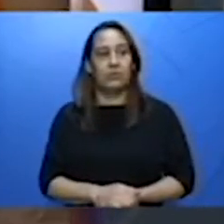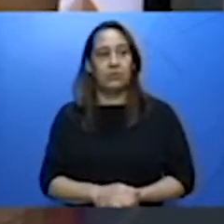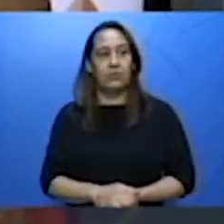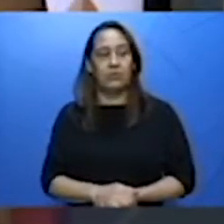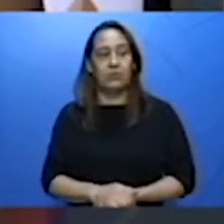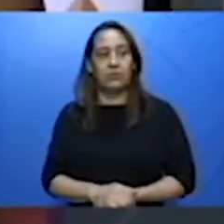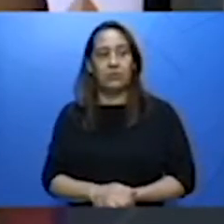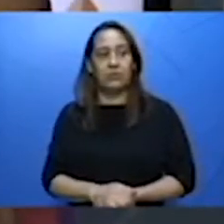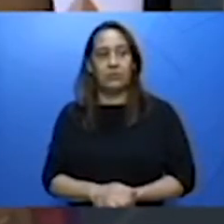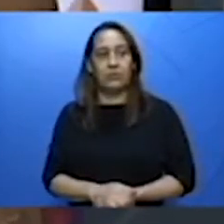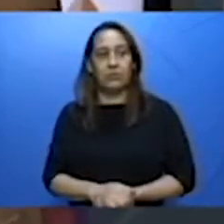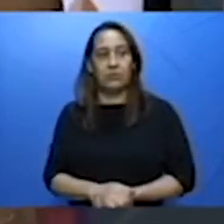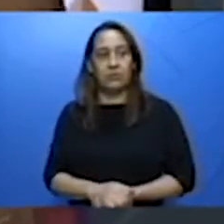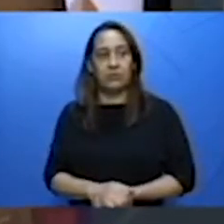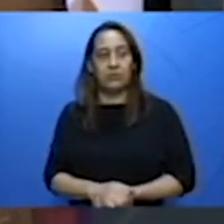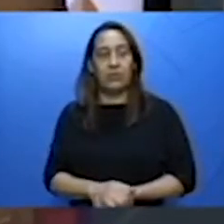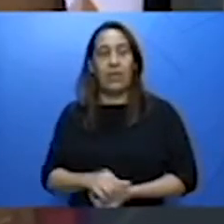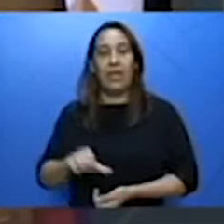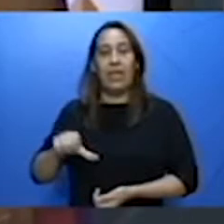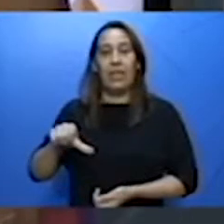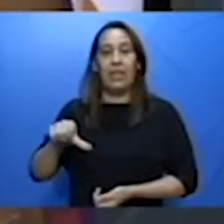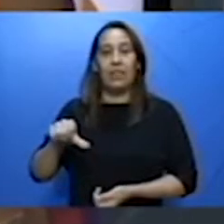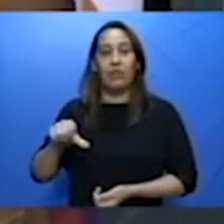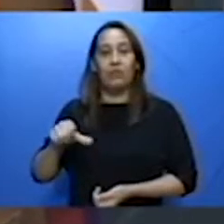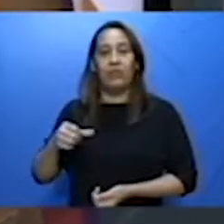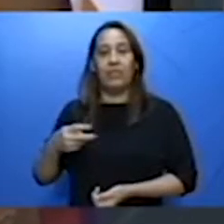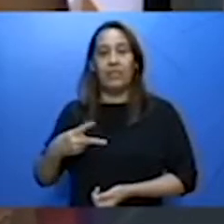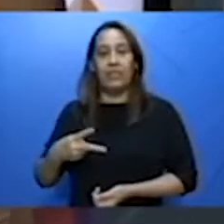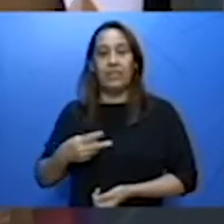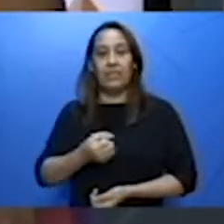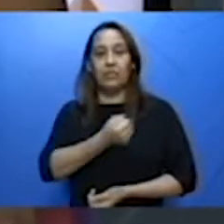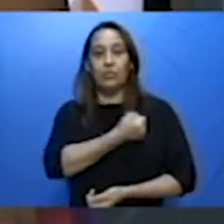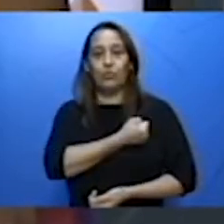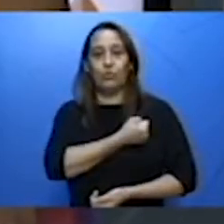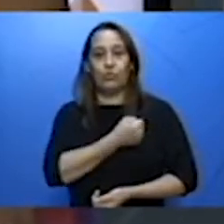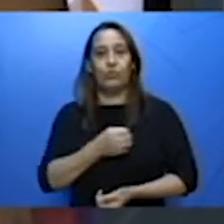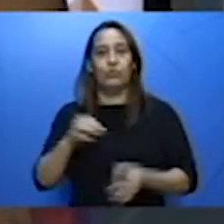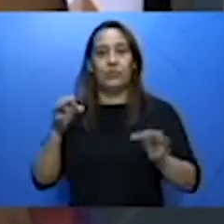né? 9 dezenas é 90. Mais 2.